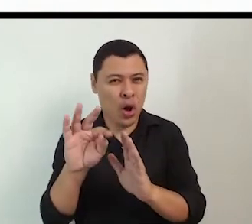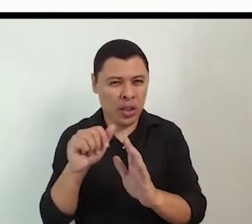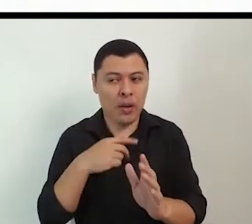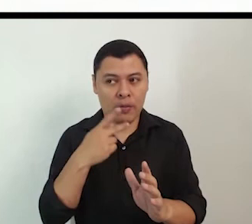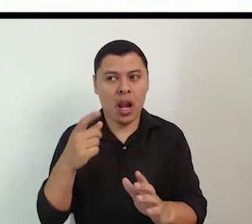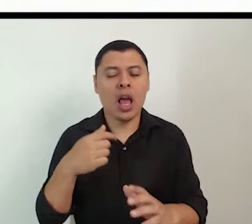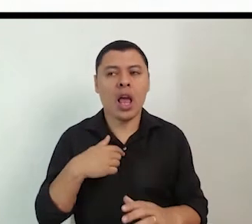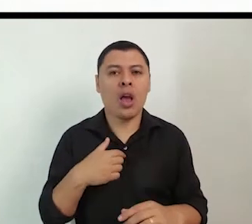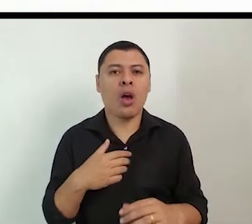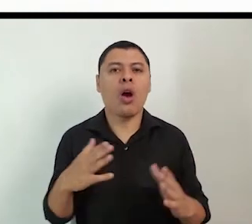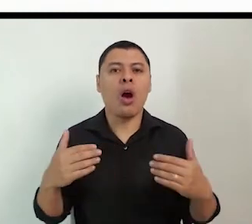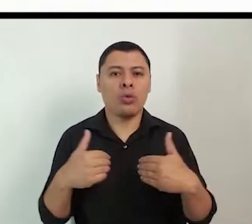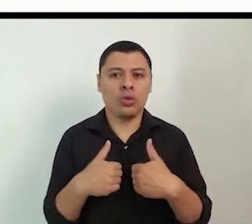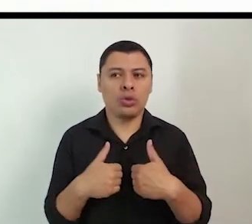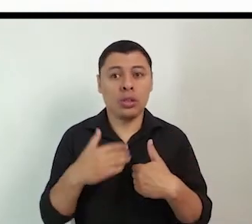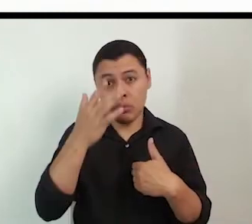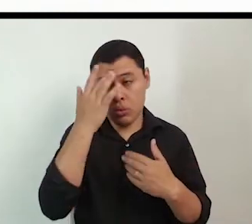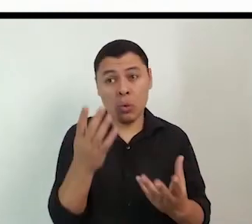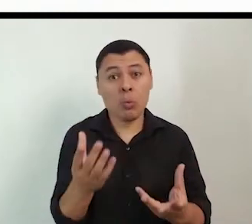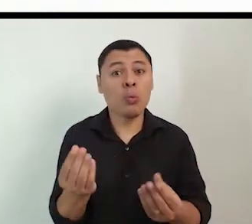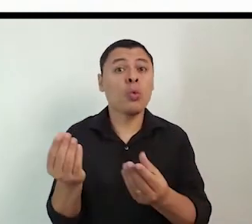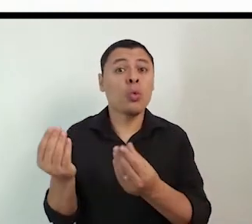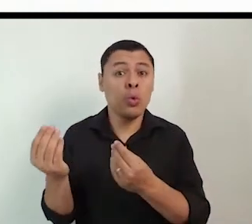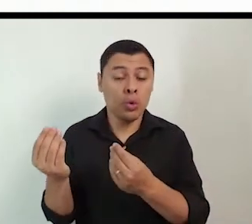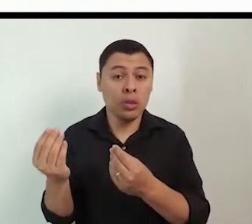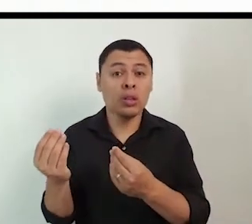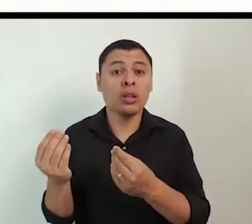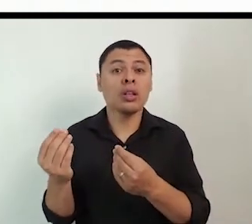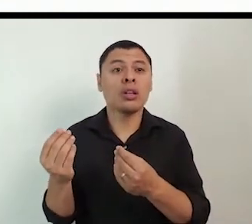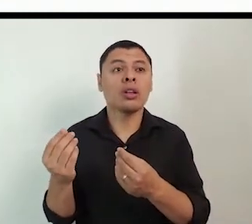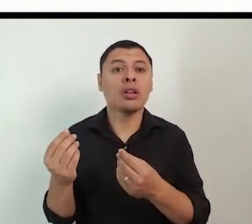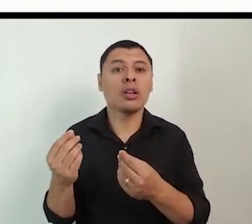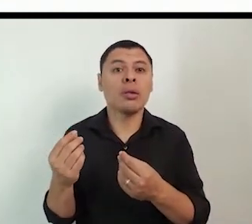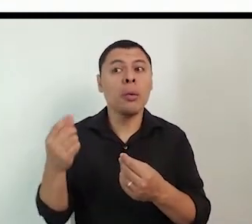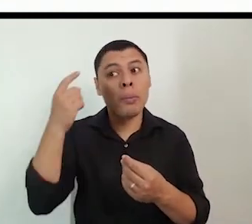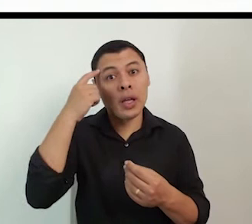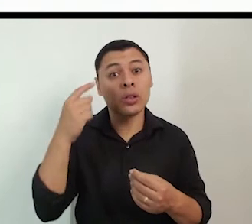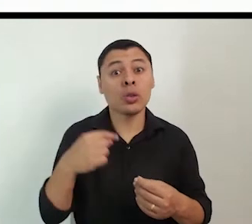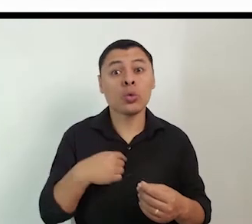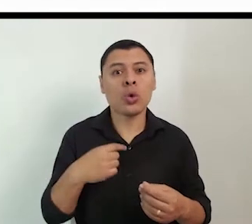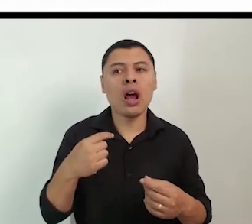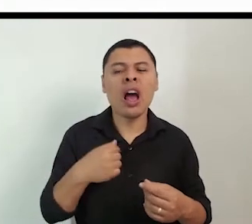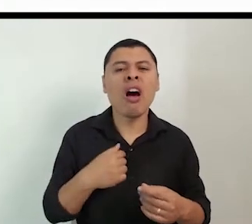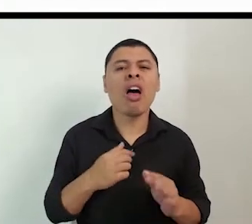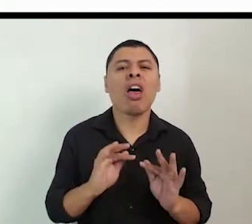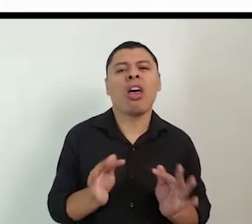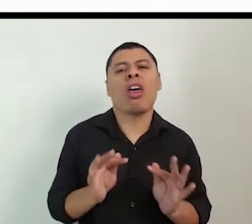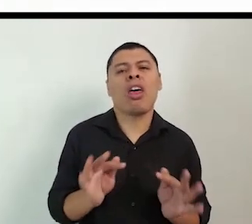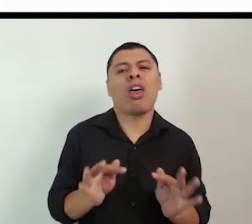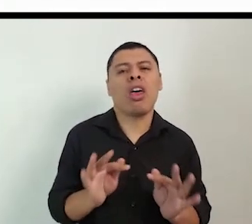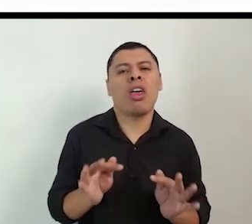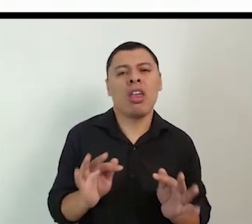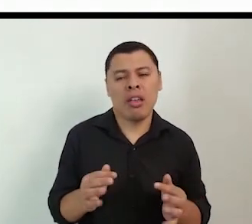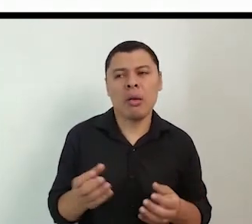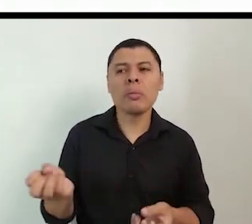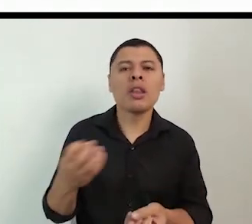autista, tem muita gente, principalmente que é autista, que tem medo de ser considerado como café com leite, né? Como a Carla